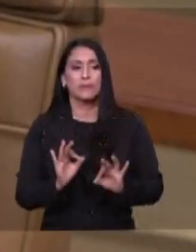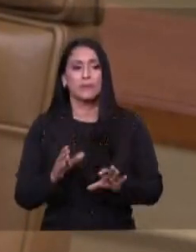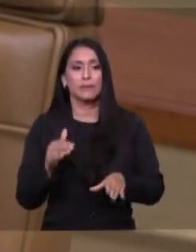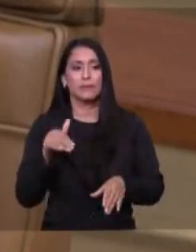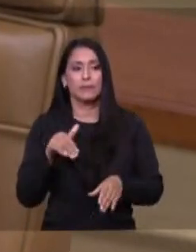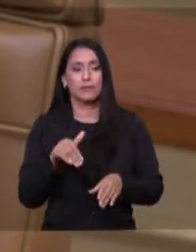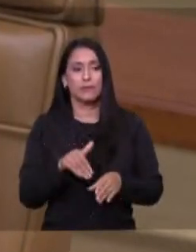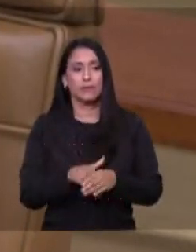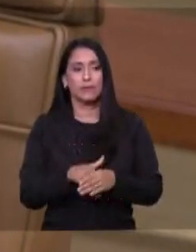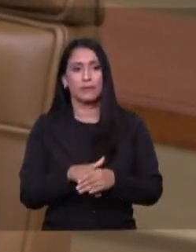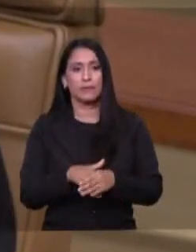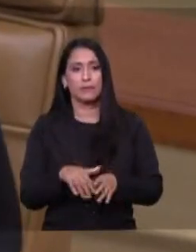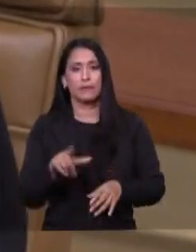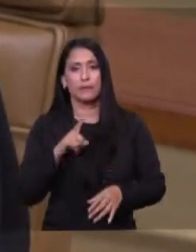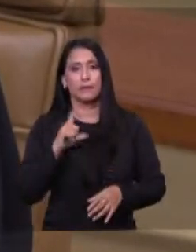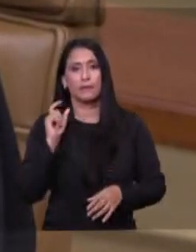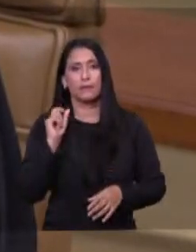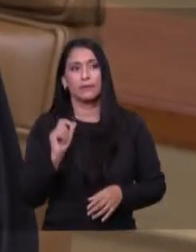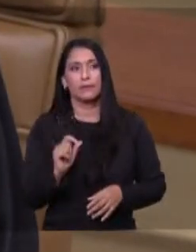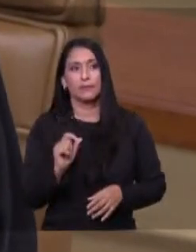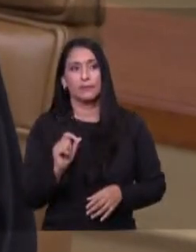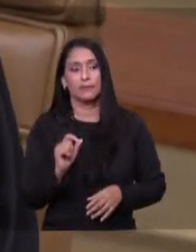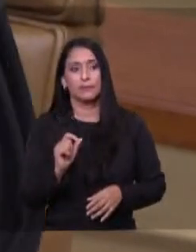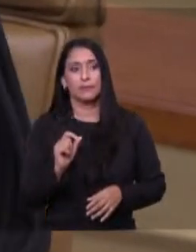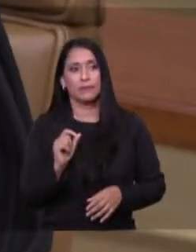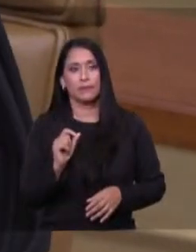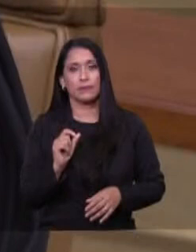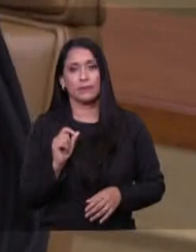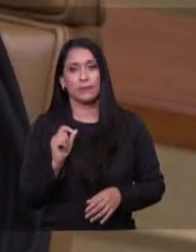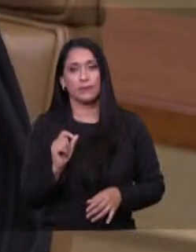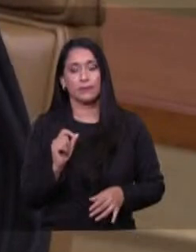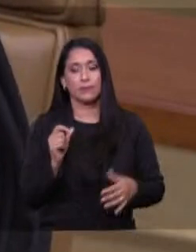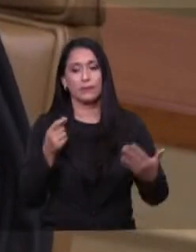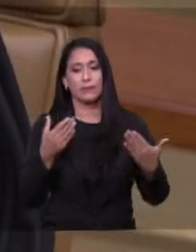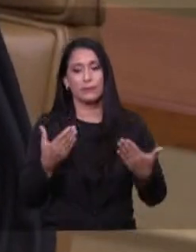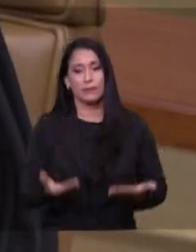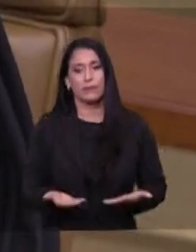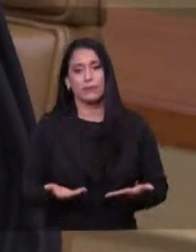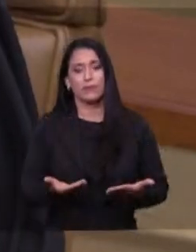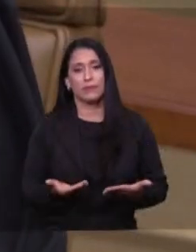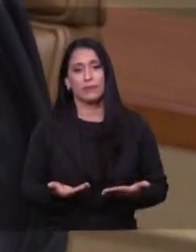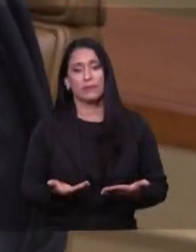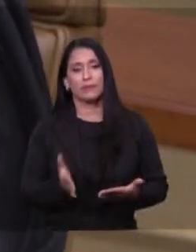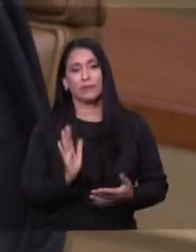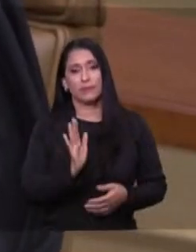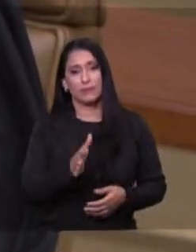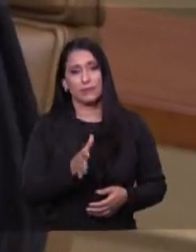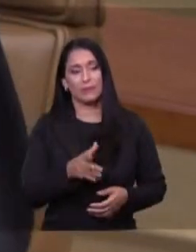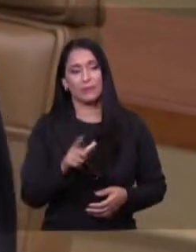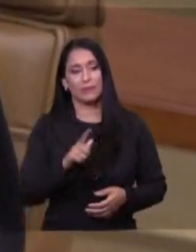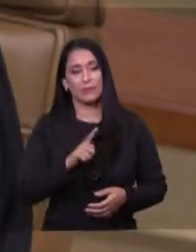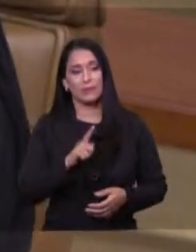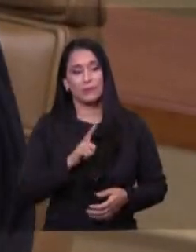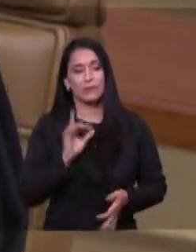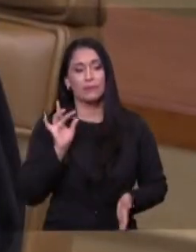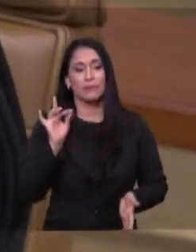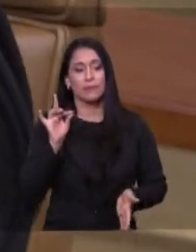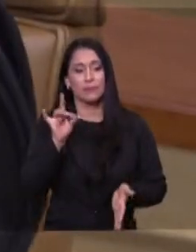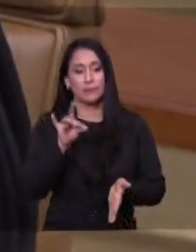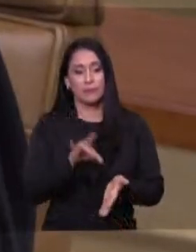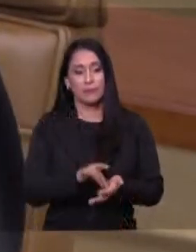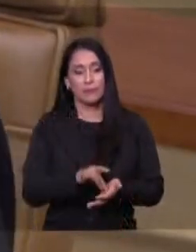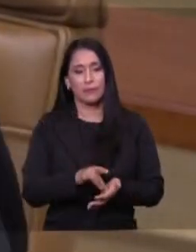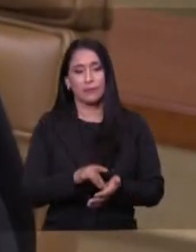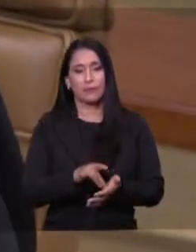do semiárido do Estado. Mas, ressaltando o que Vossa Excelência já colocou sobre a realidade